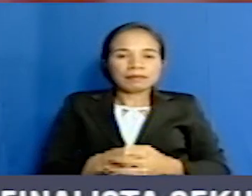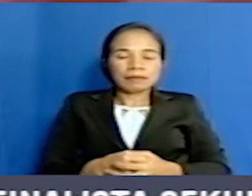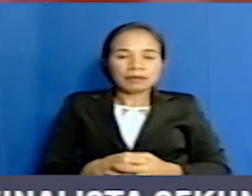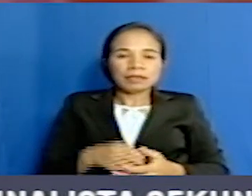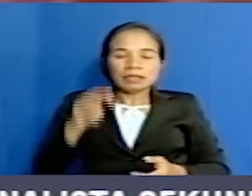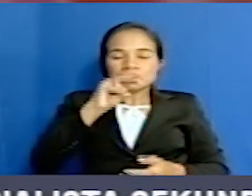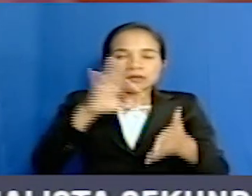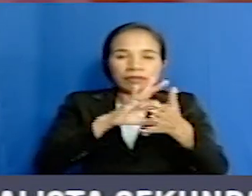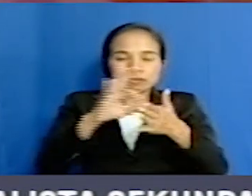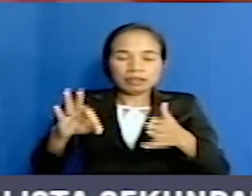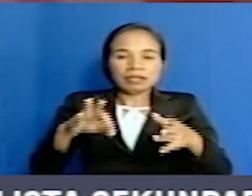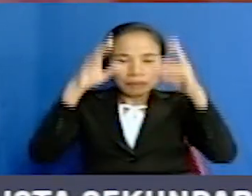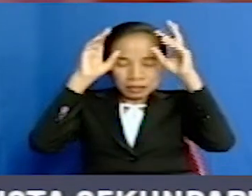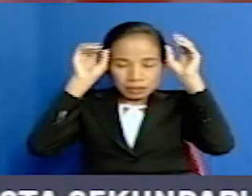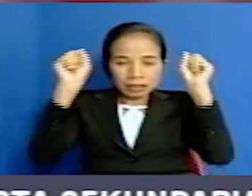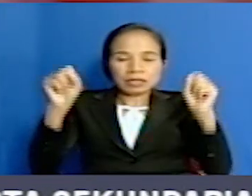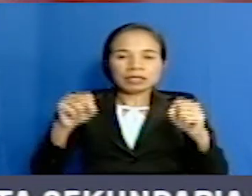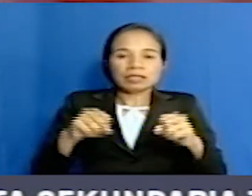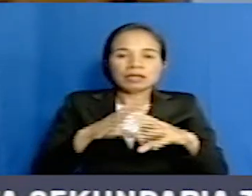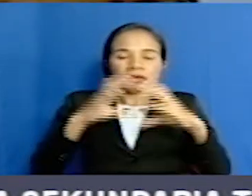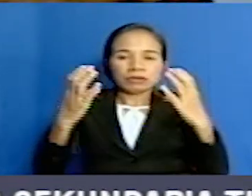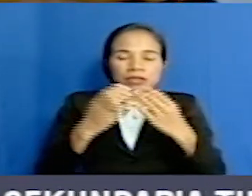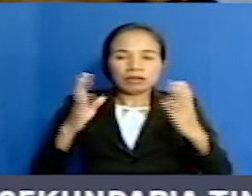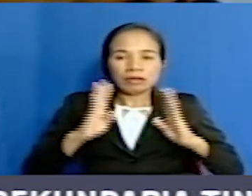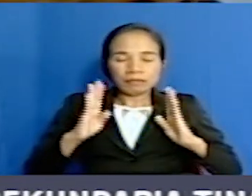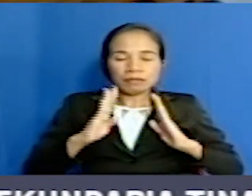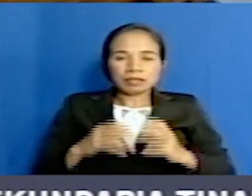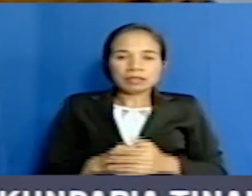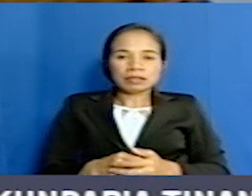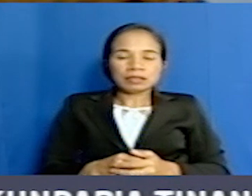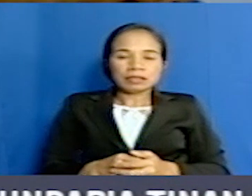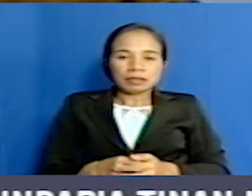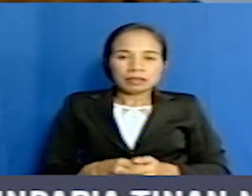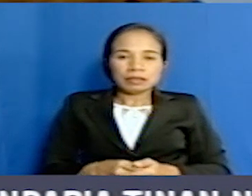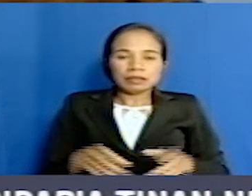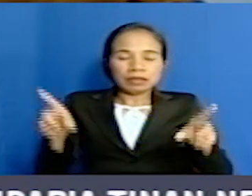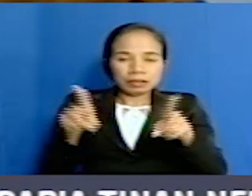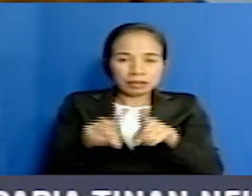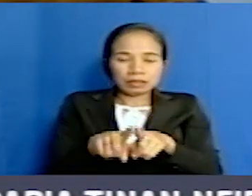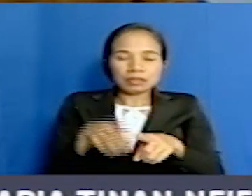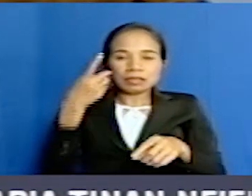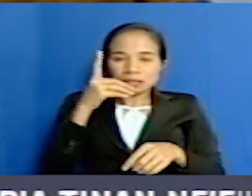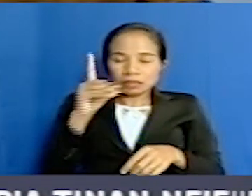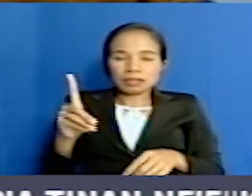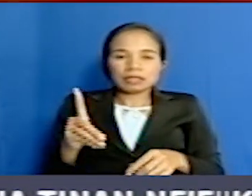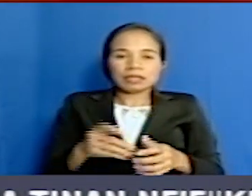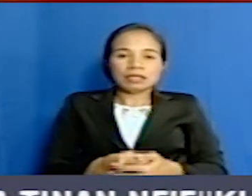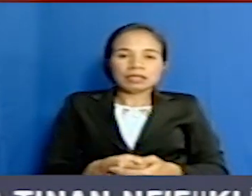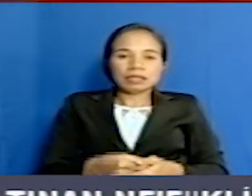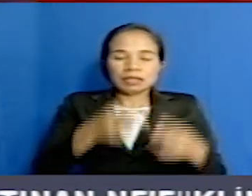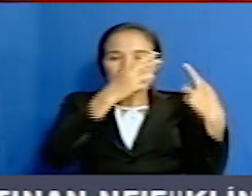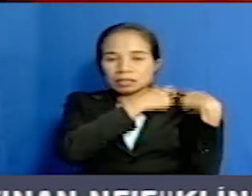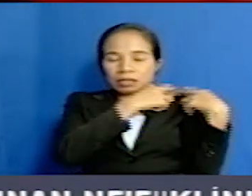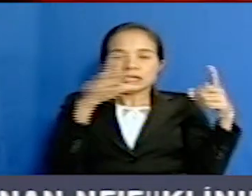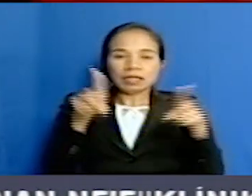Segunda-feira, né, presidente do Conselho de Imprensa, Virgílio Guterres Lamucan, oficialmente declara dispensa cargo no